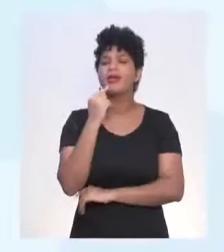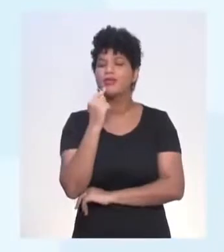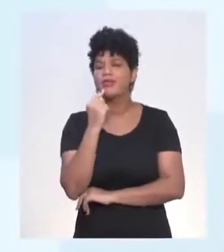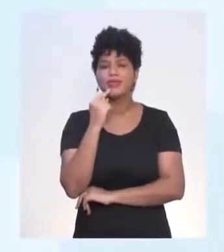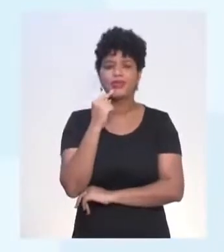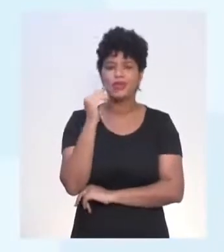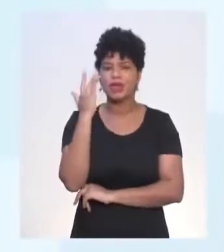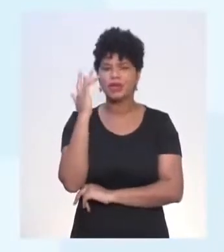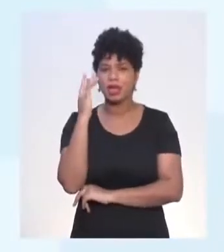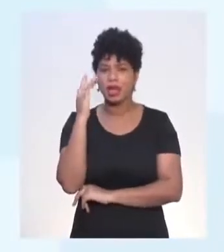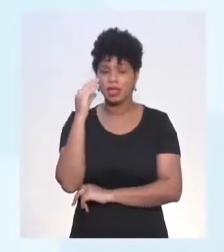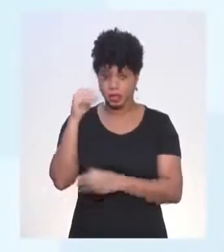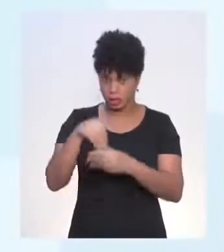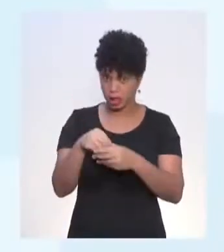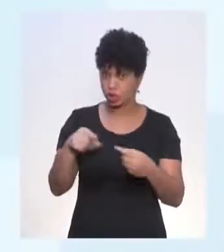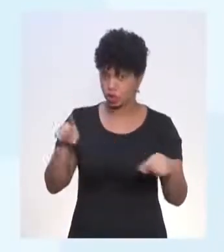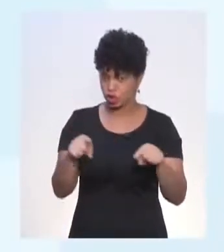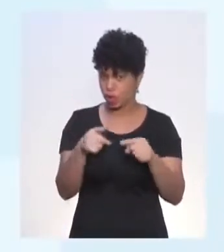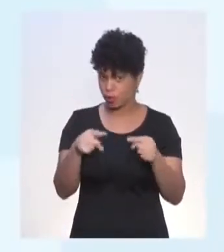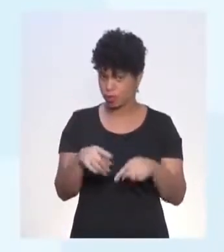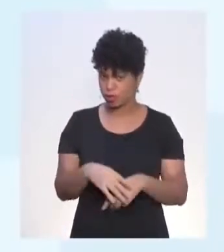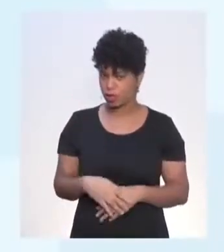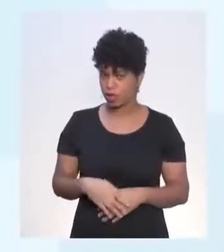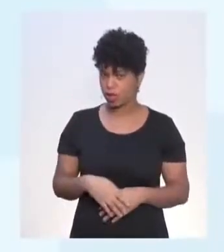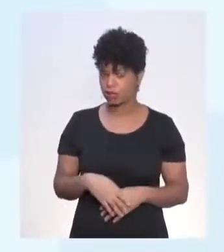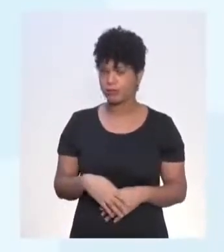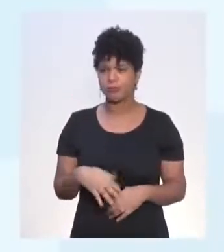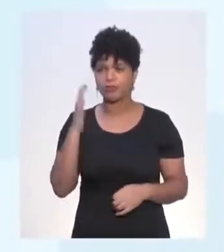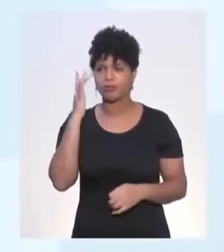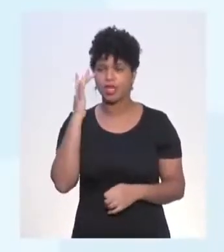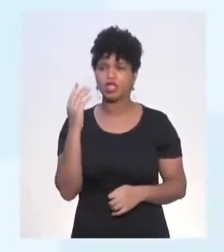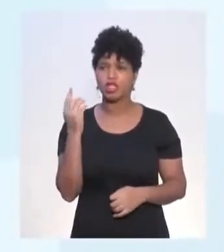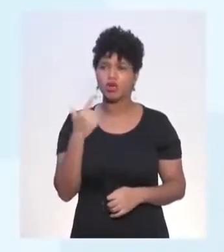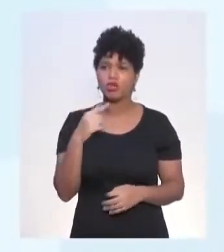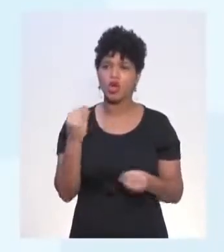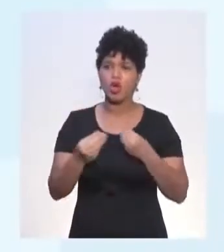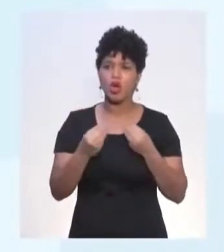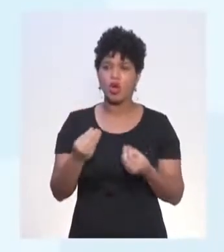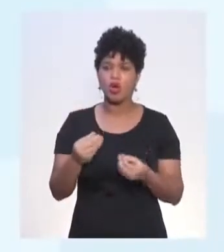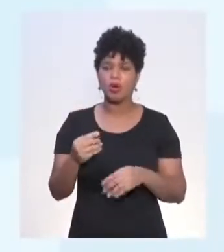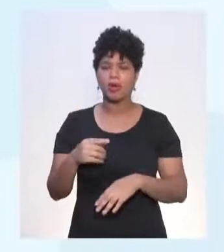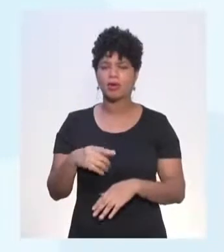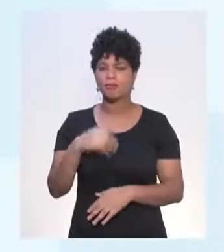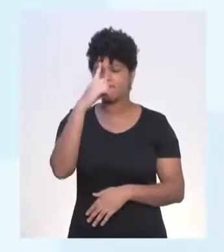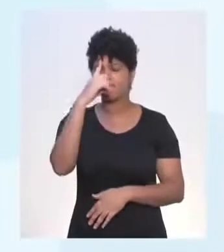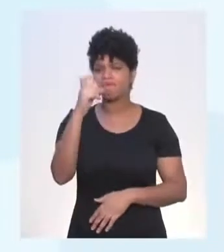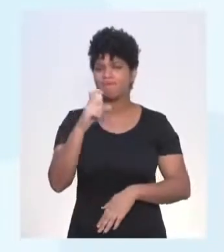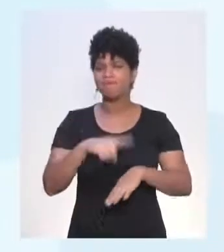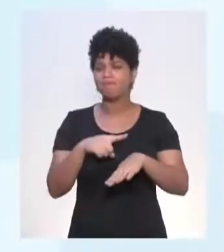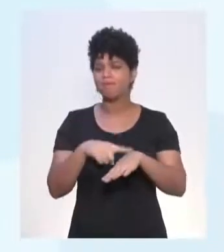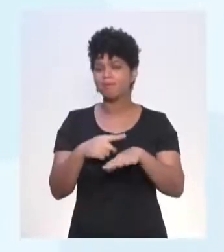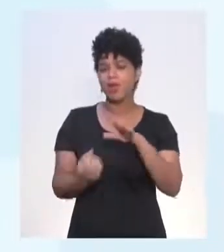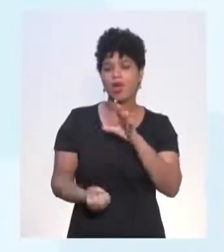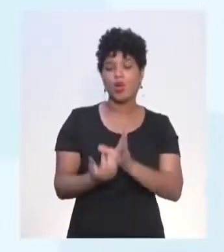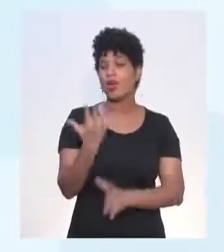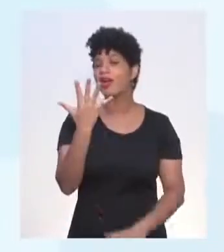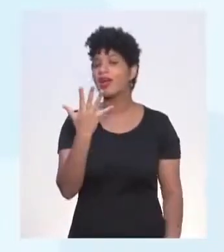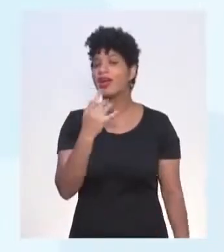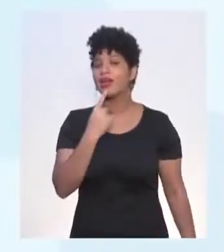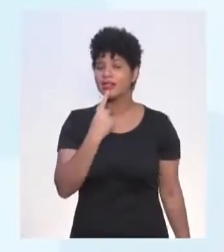da questão musical que improvisar turma como que a gente Improvisa o que para que que serve a improvisação que é